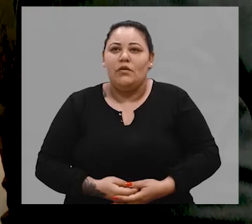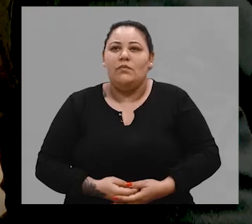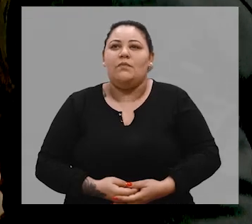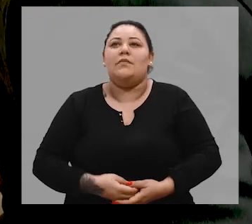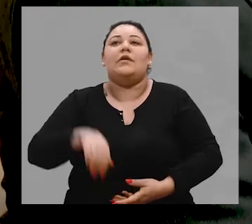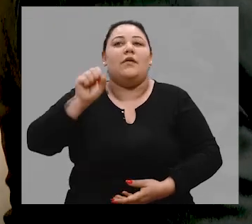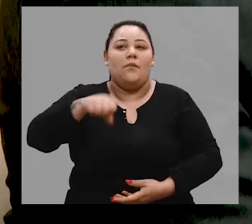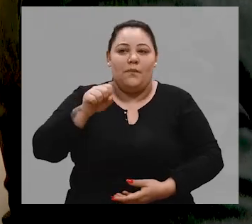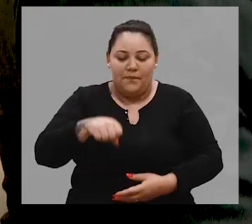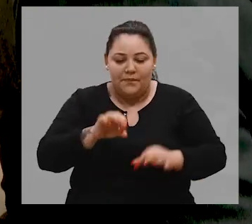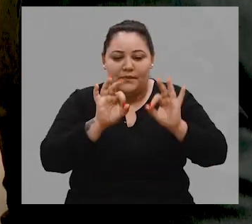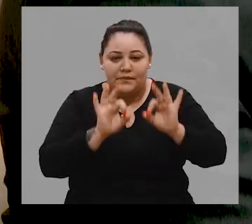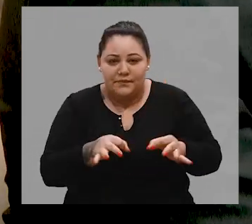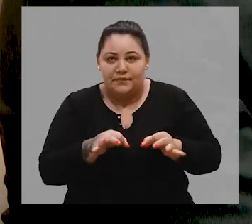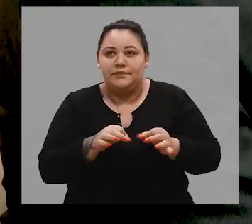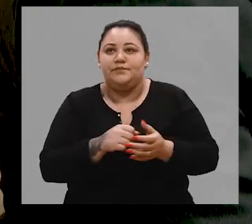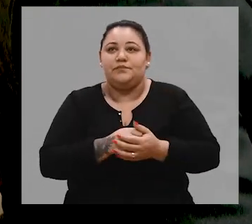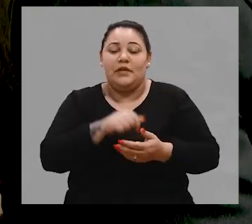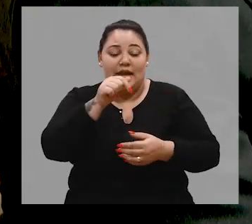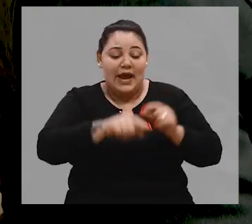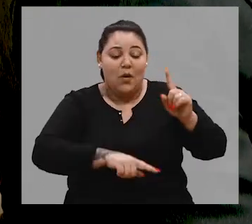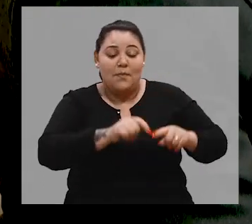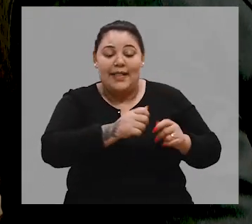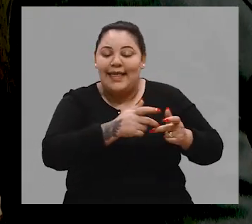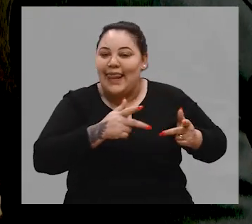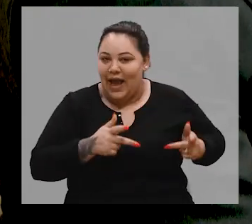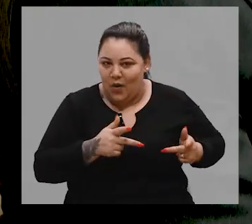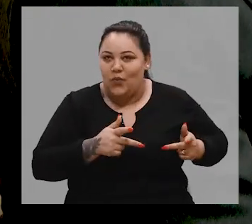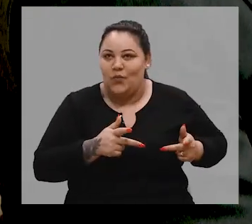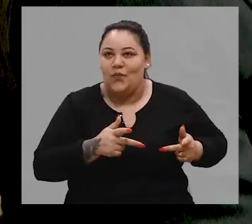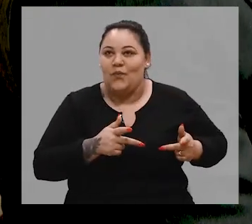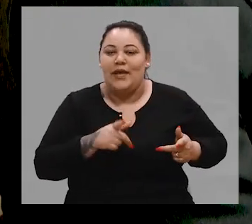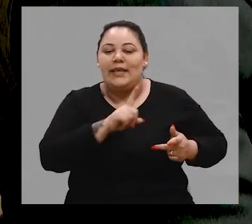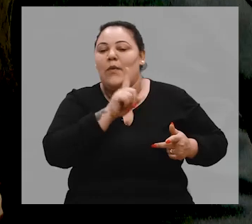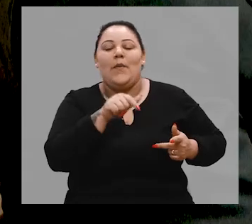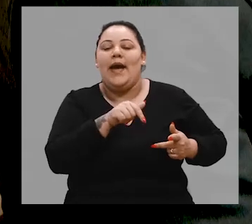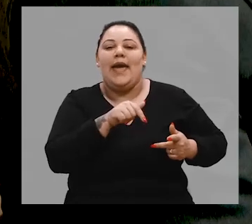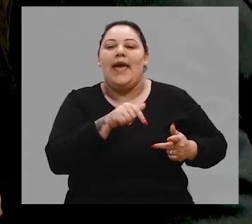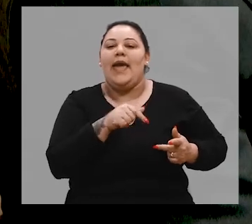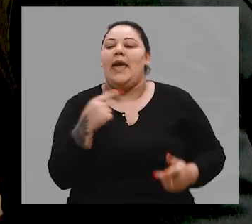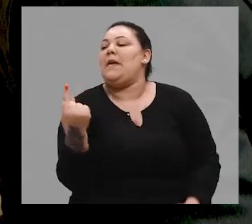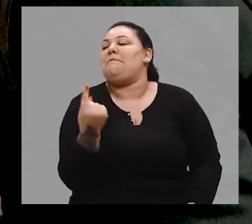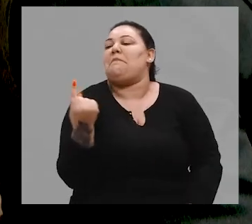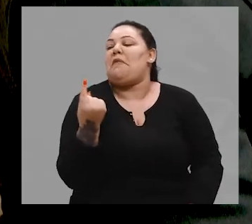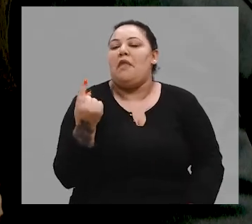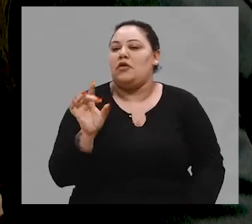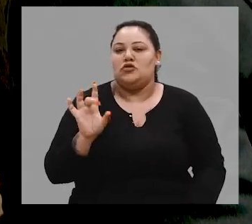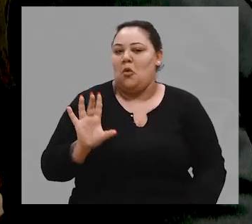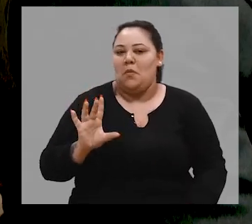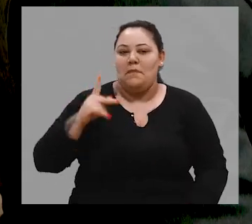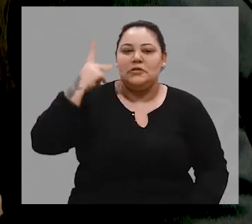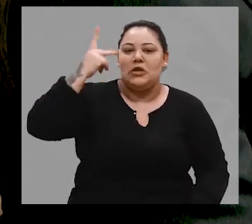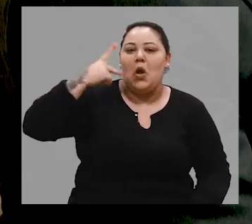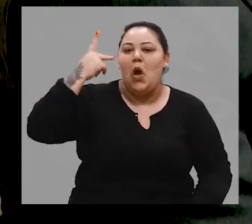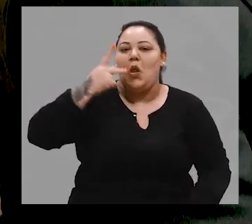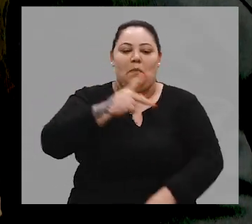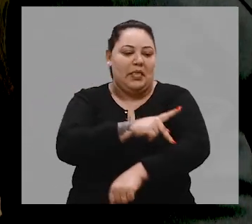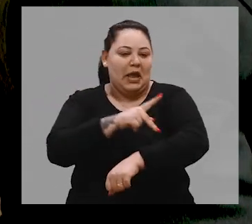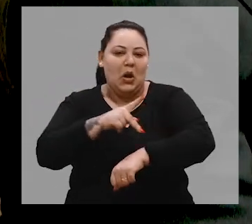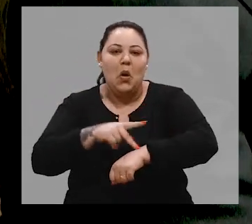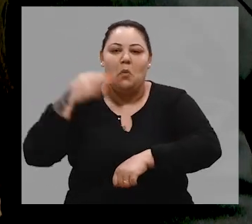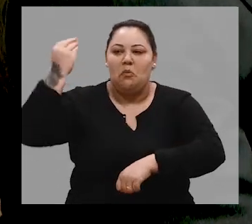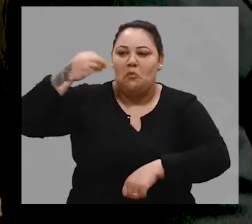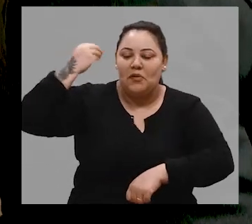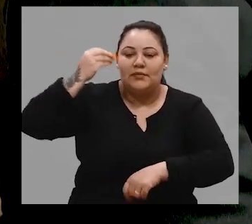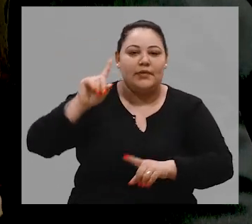ter também. Sim, exatamente. Ele é um material que ele não é exclusivo nem para psicólogo, nem para pedagogo. Ele pode